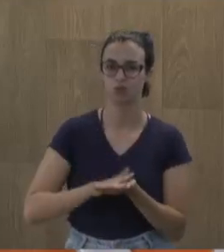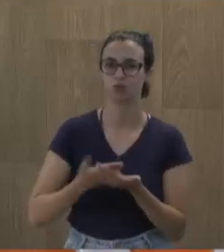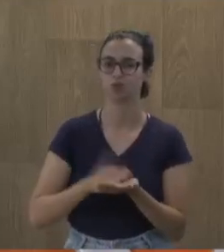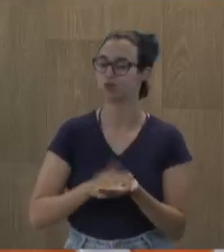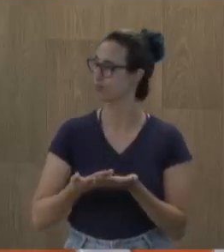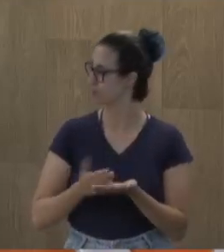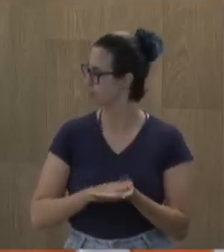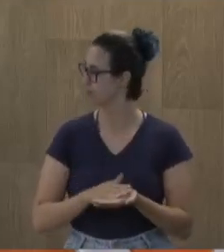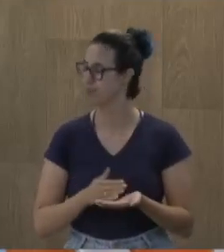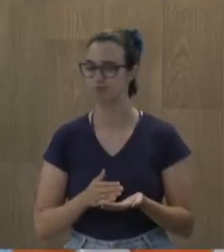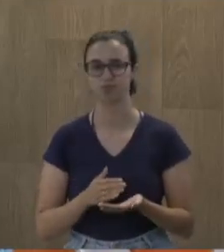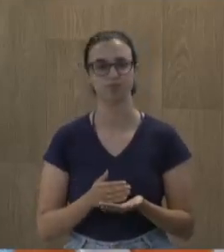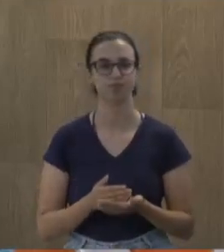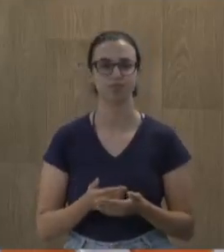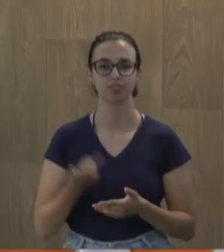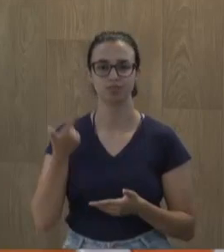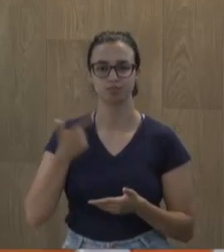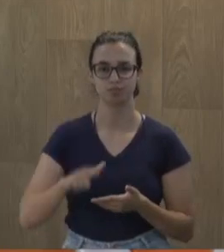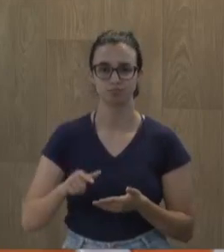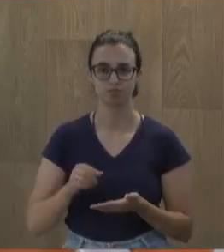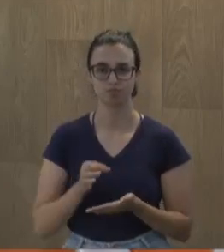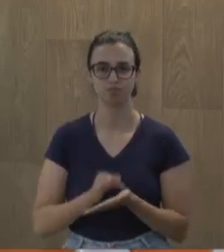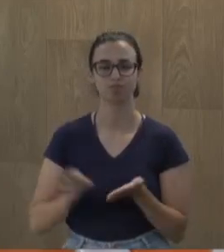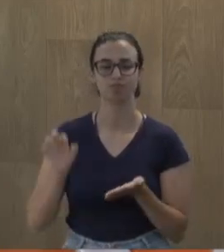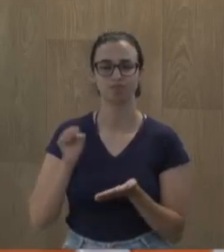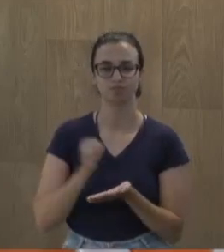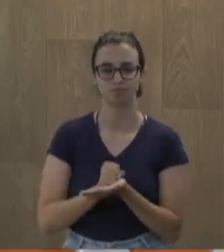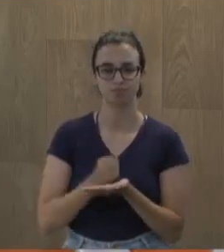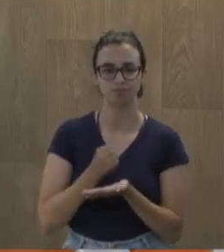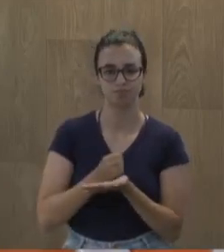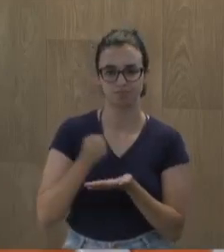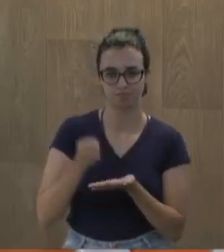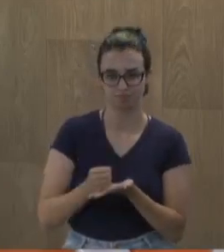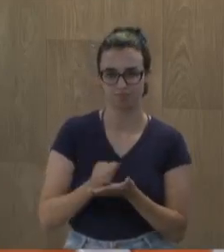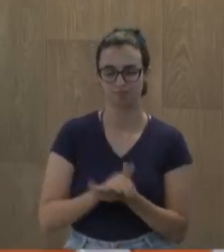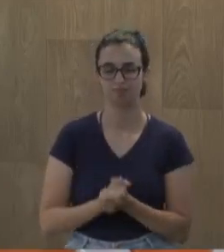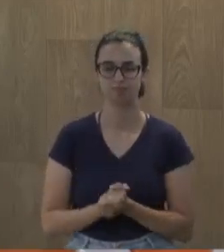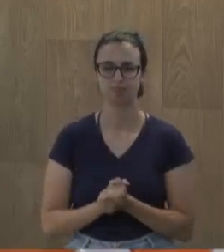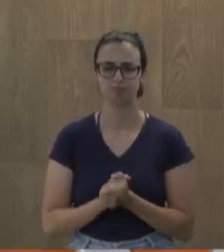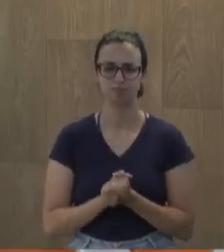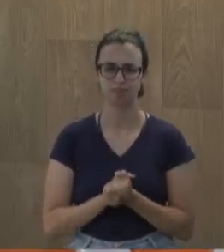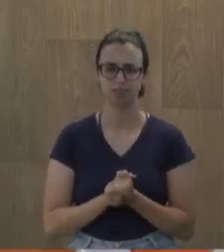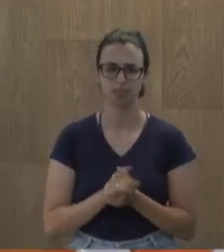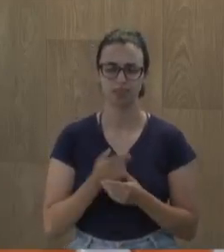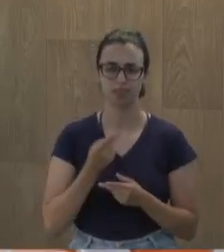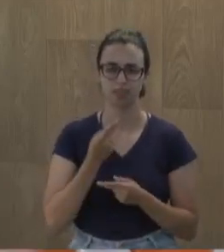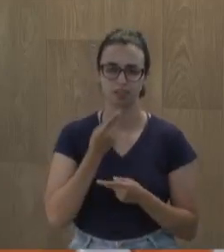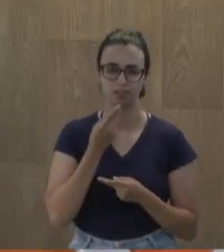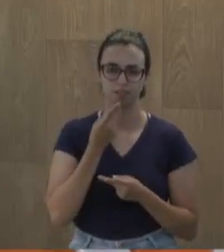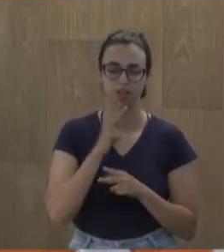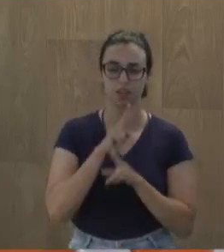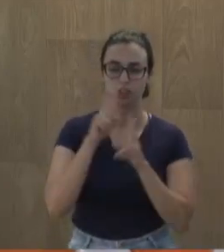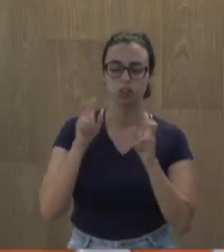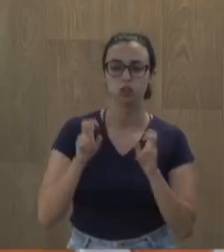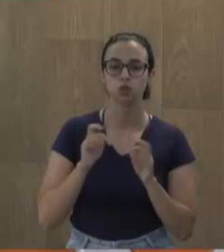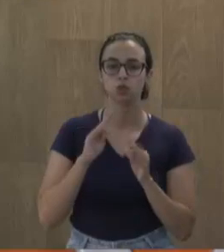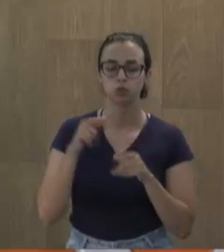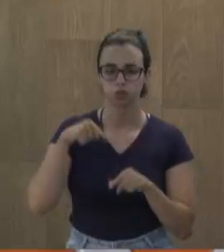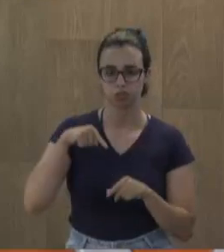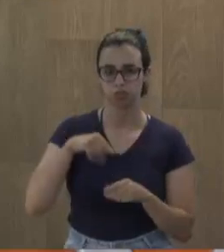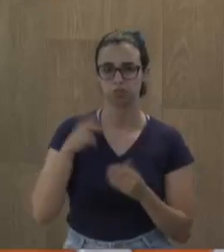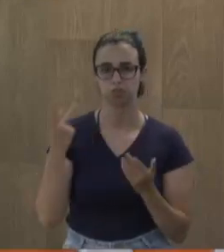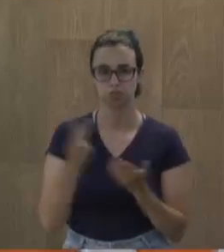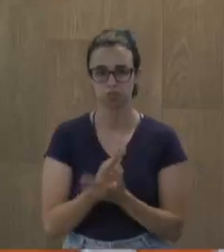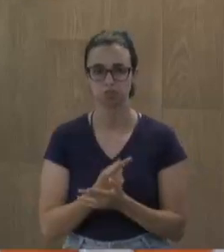a interpretação né das nossas das nossas falas E de tudo que acontece aqui isso é uma inclusão Isso é uma inclusão